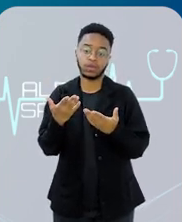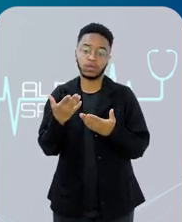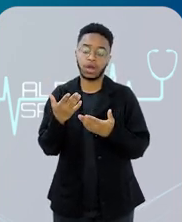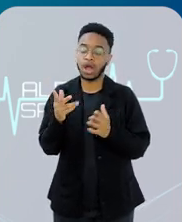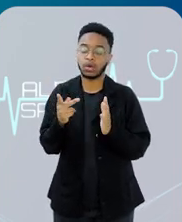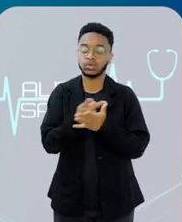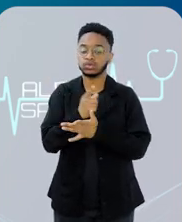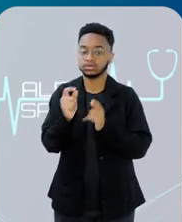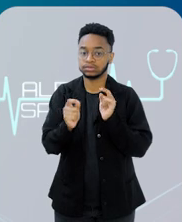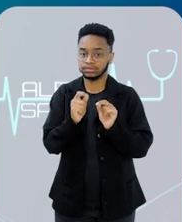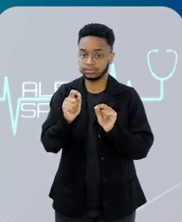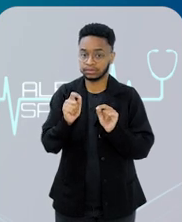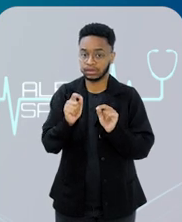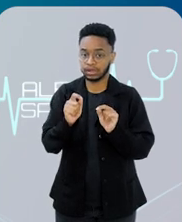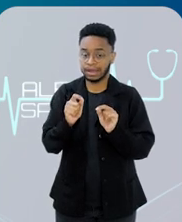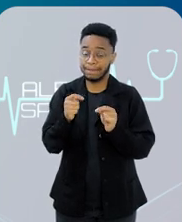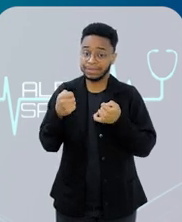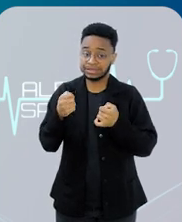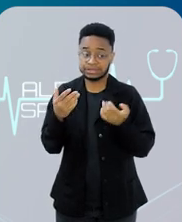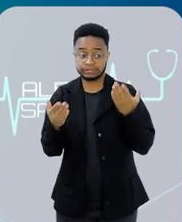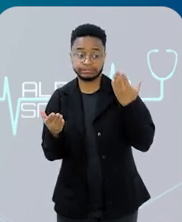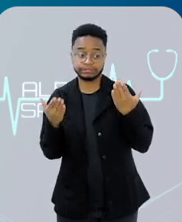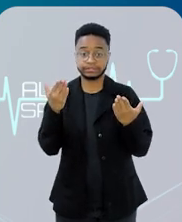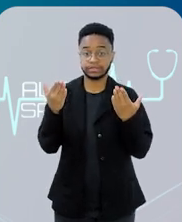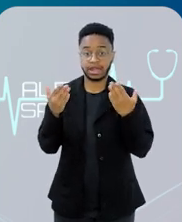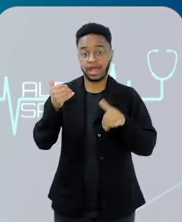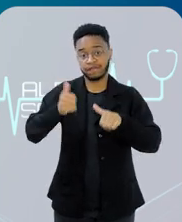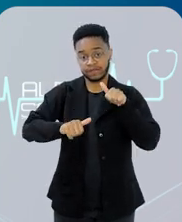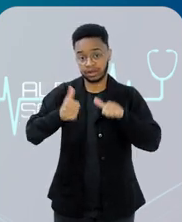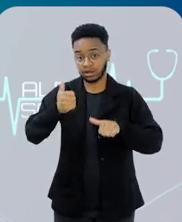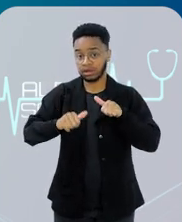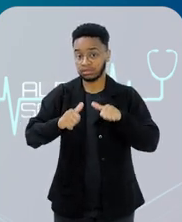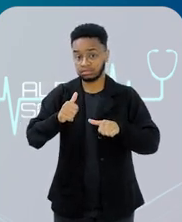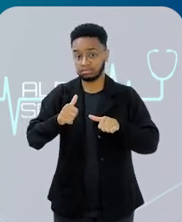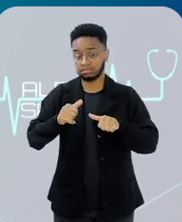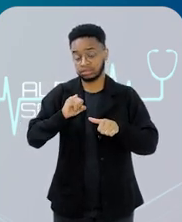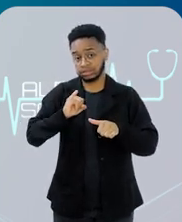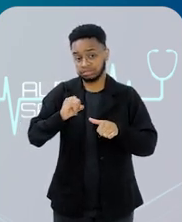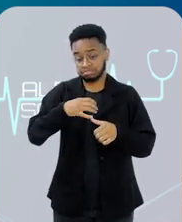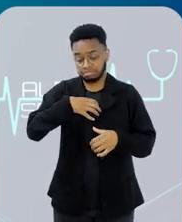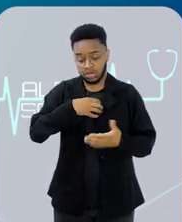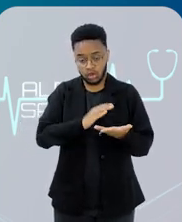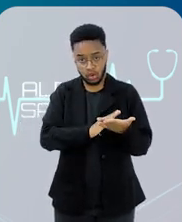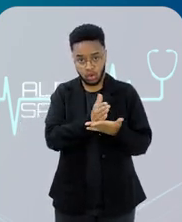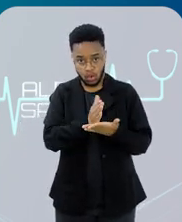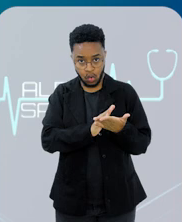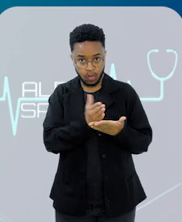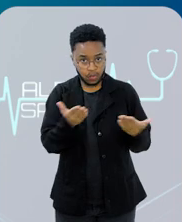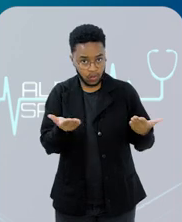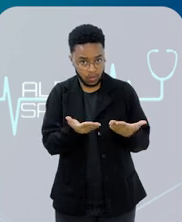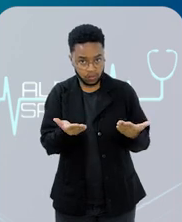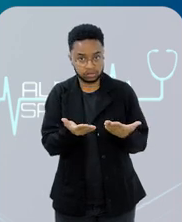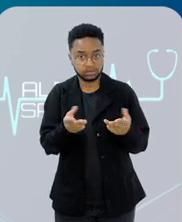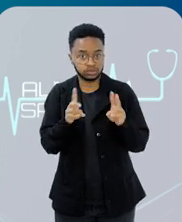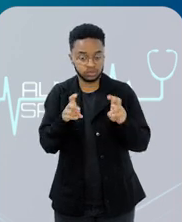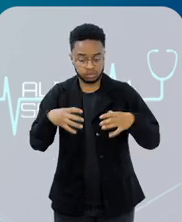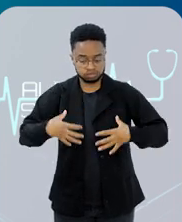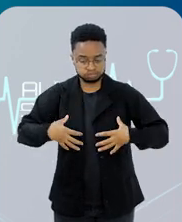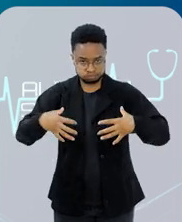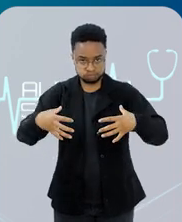Então, assim, para quem aí pesar na balança, né? Aquele incômodo que ela tem em